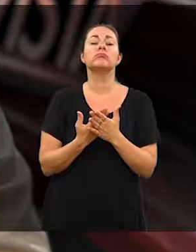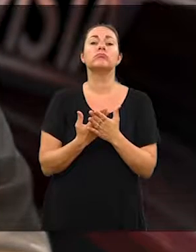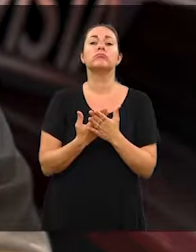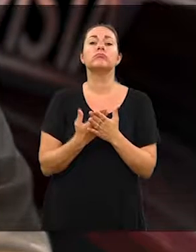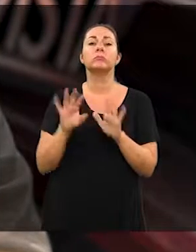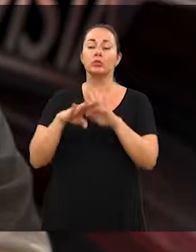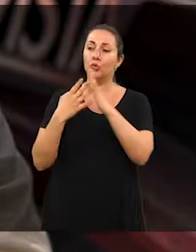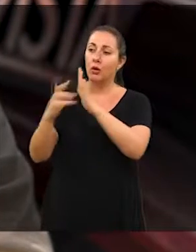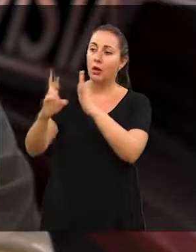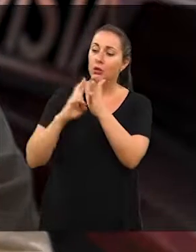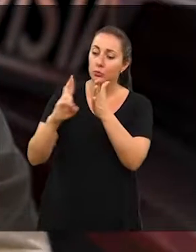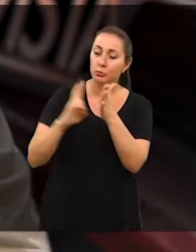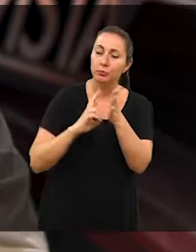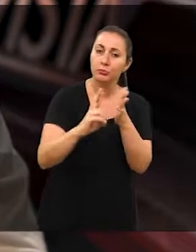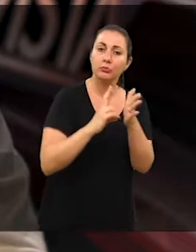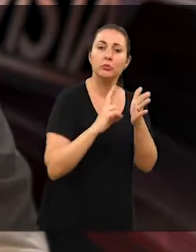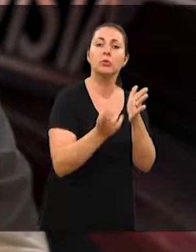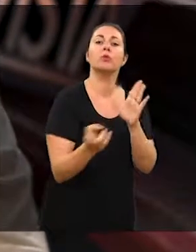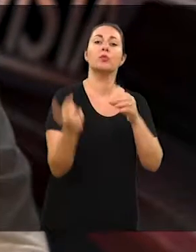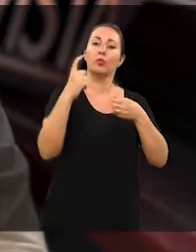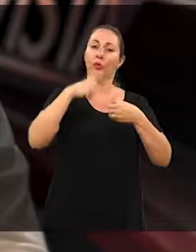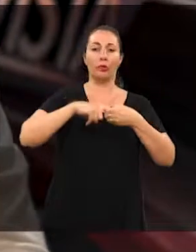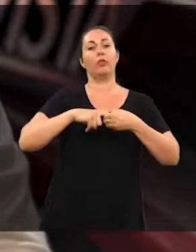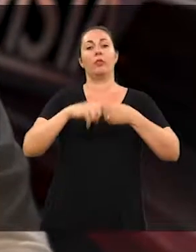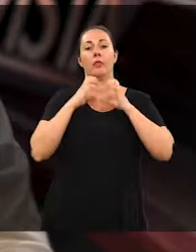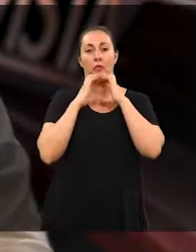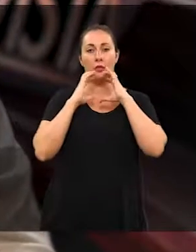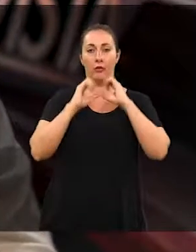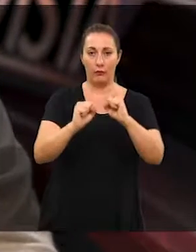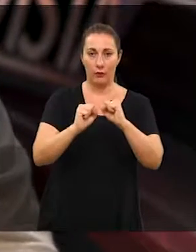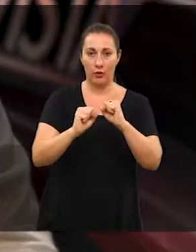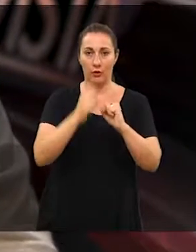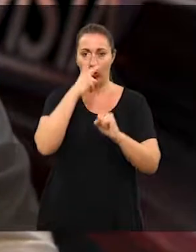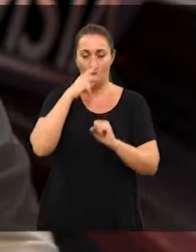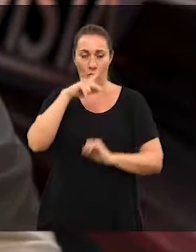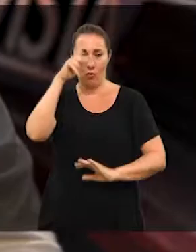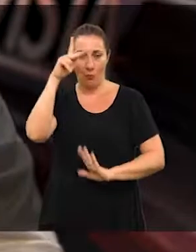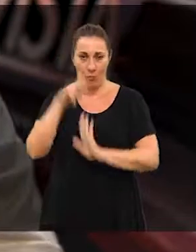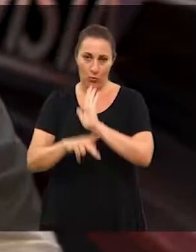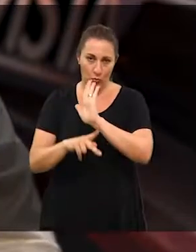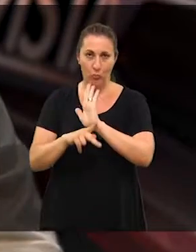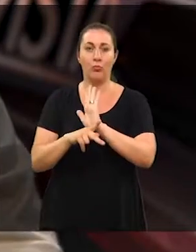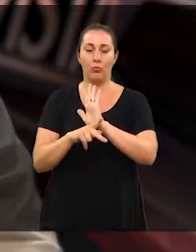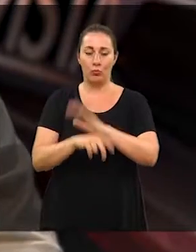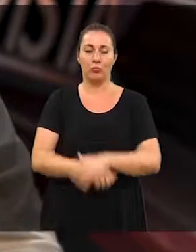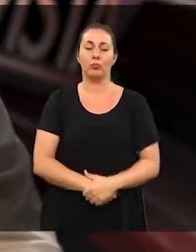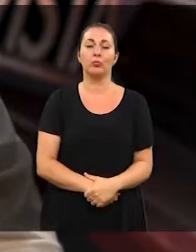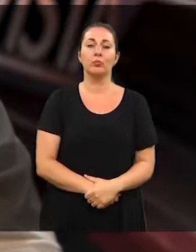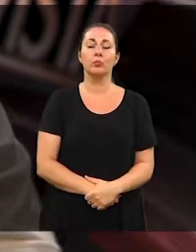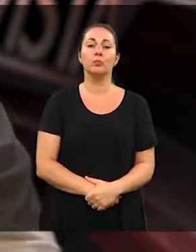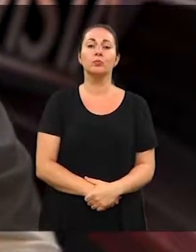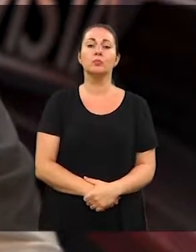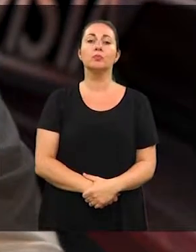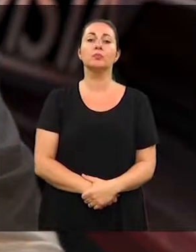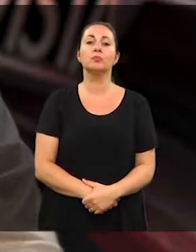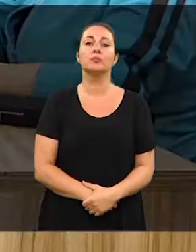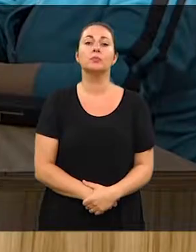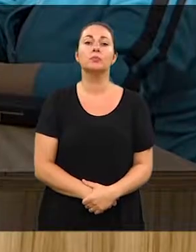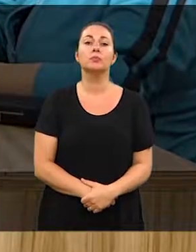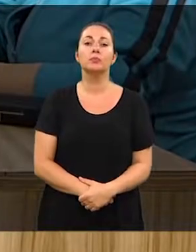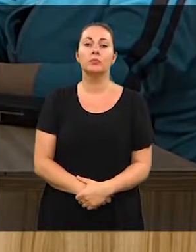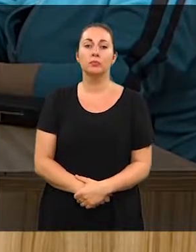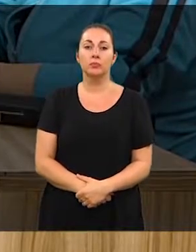a escola imprimiu, respondeu e entregou na coordenadoria. Aqui no protocolo da coordenadoria para participar da premiação.